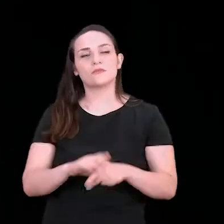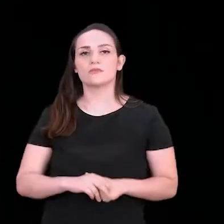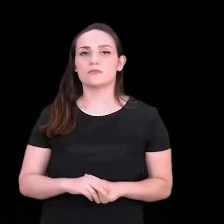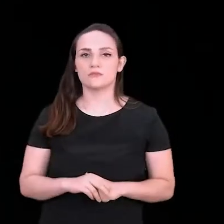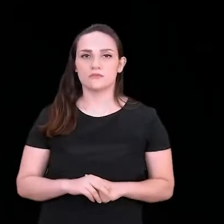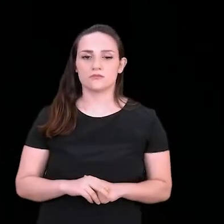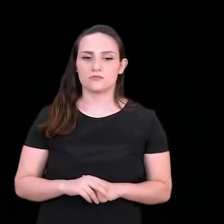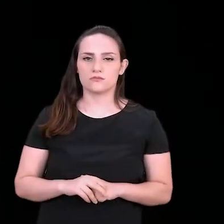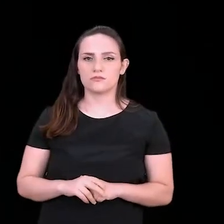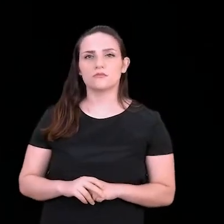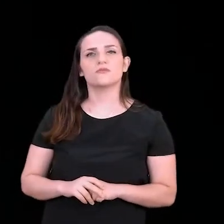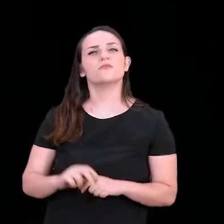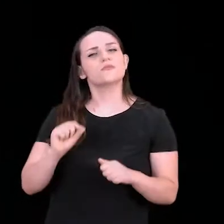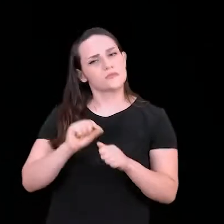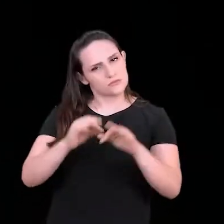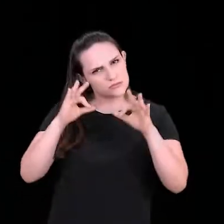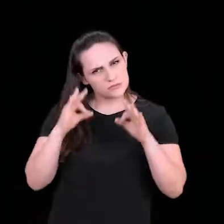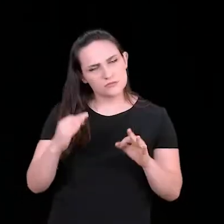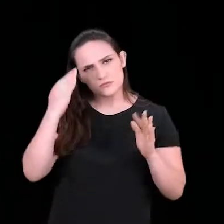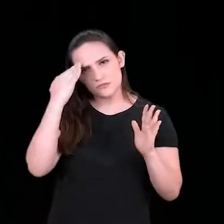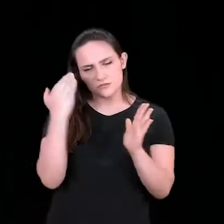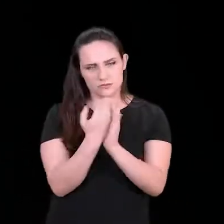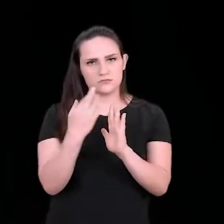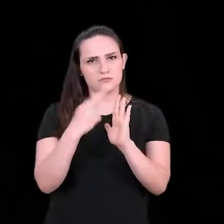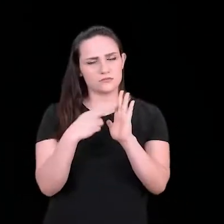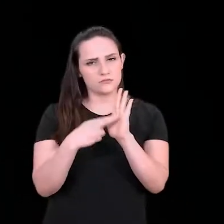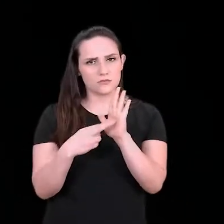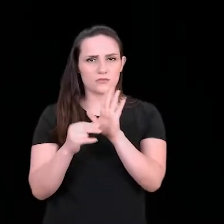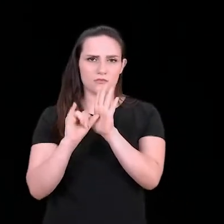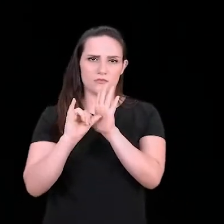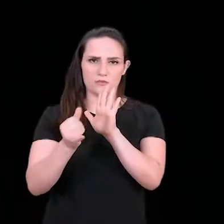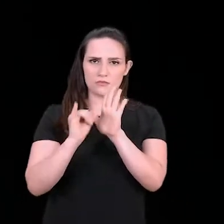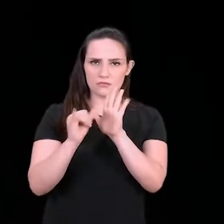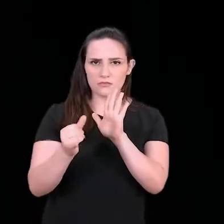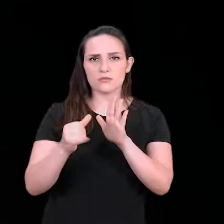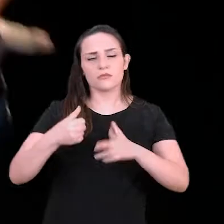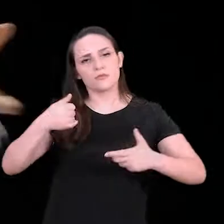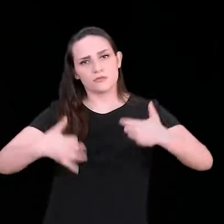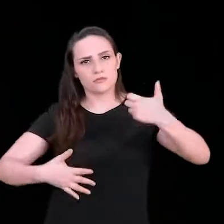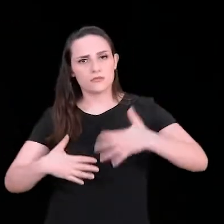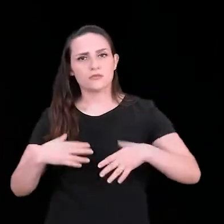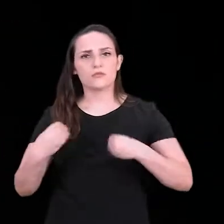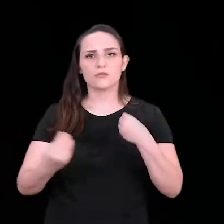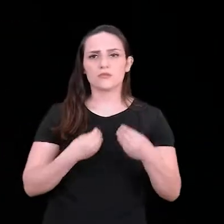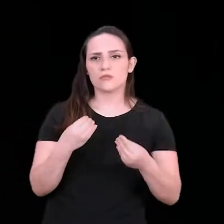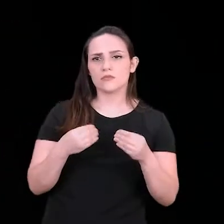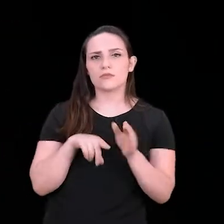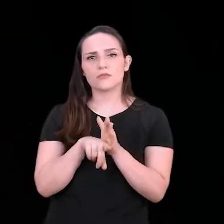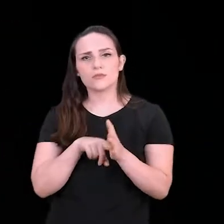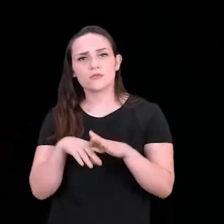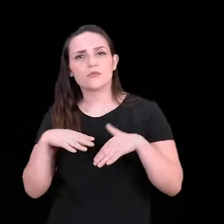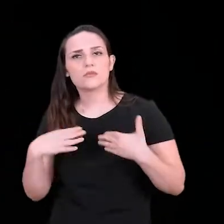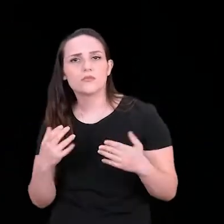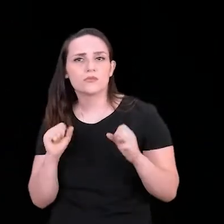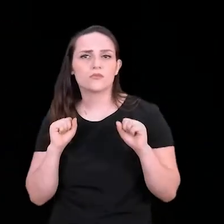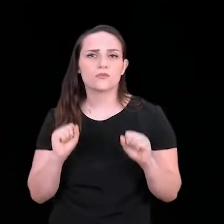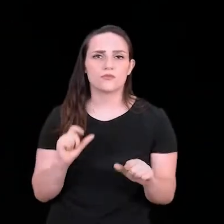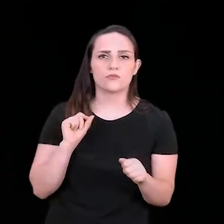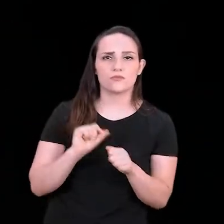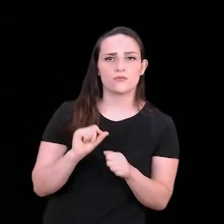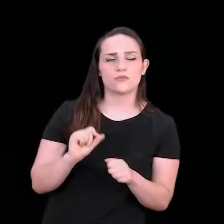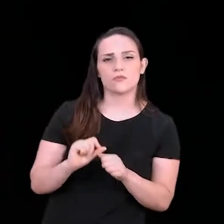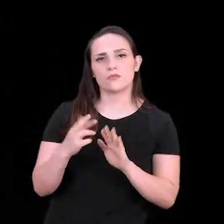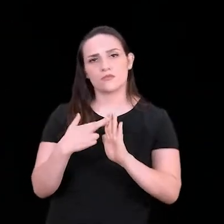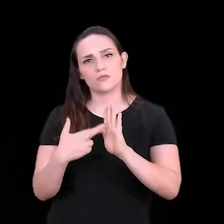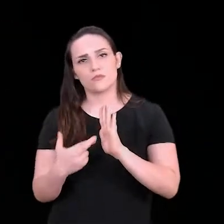de pesquisa, né, segue o edital, né, que indica quais os caminhos ali, as linhas de pesquisa que